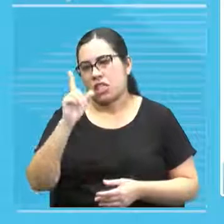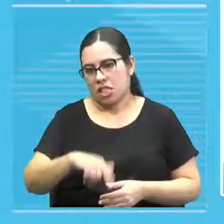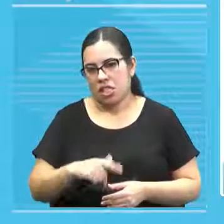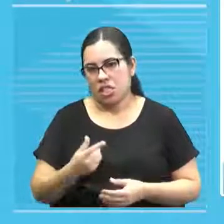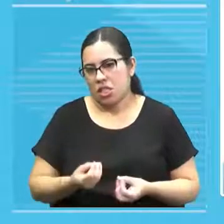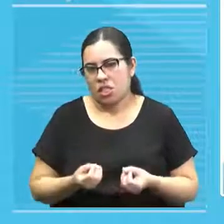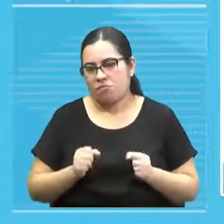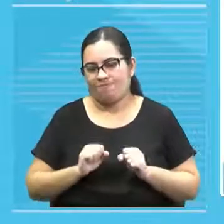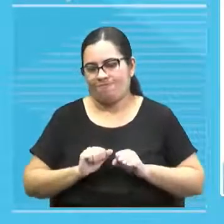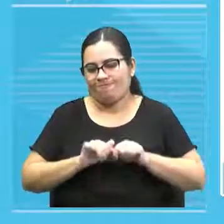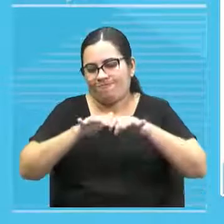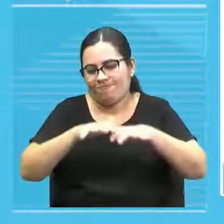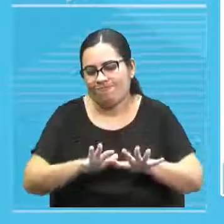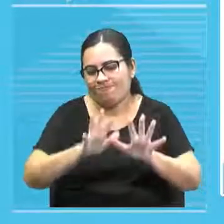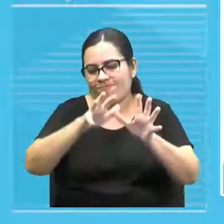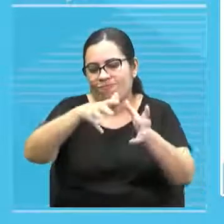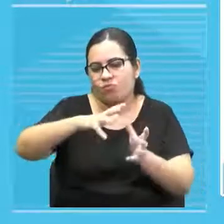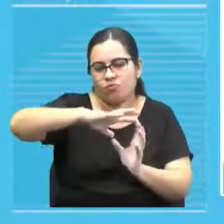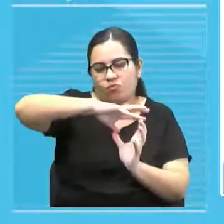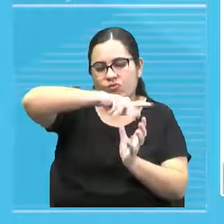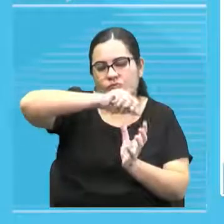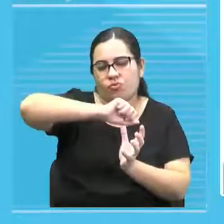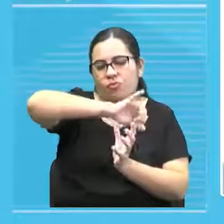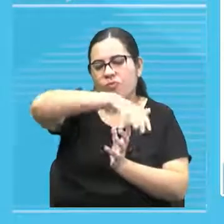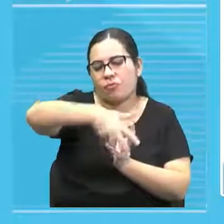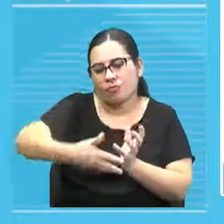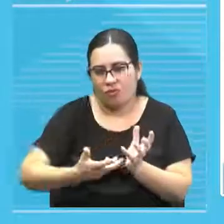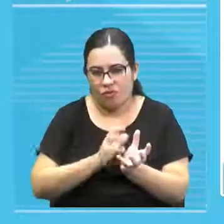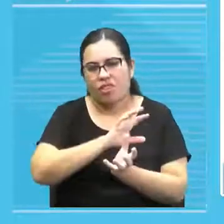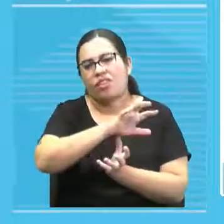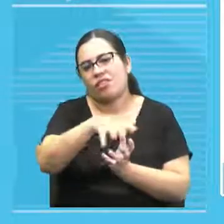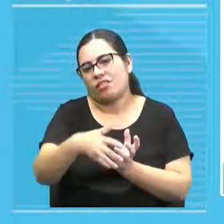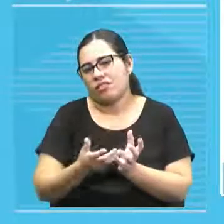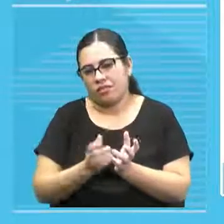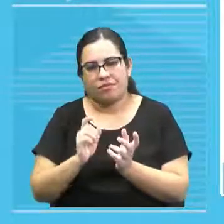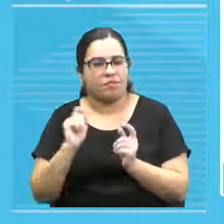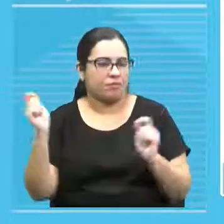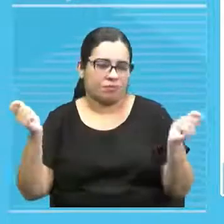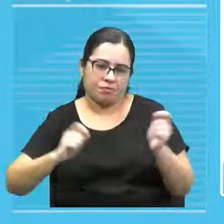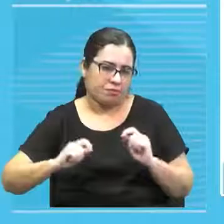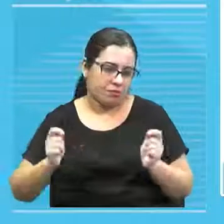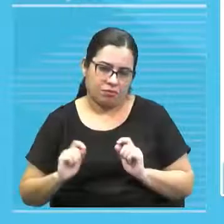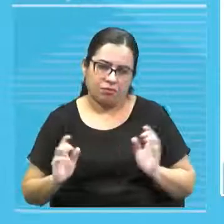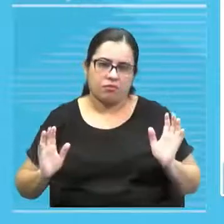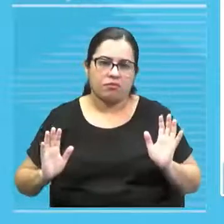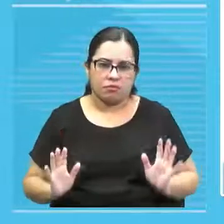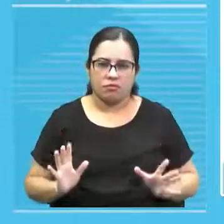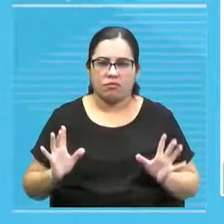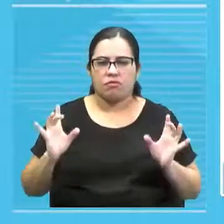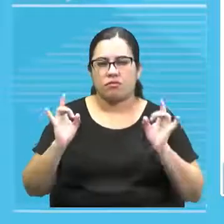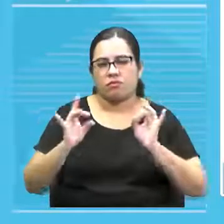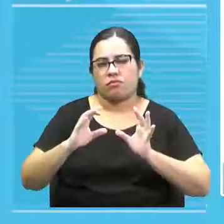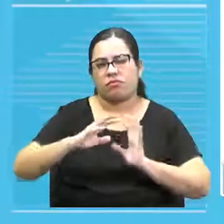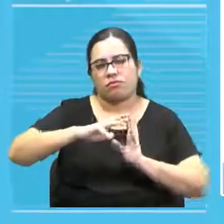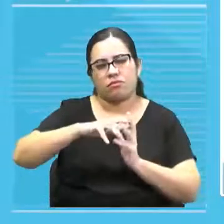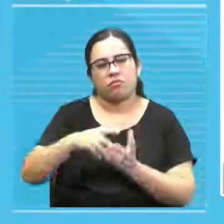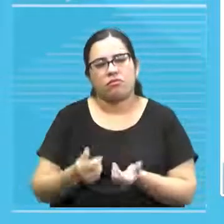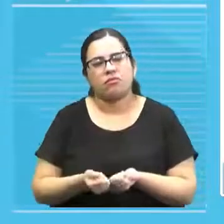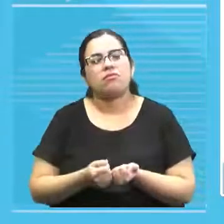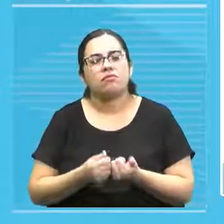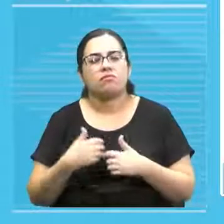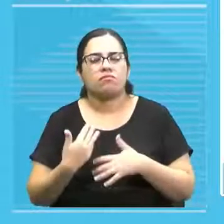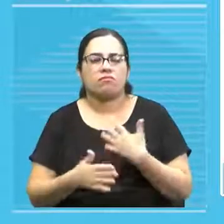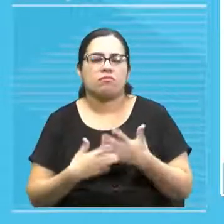para o restante do mundo na medida em que E se portam eles vendem para o mundo isso